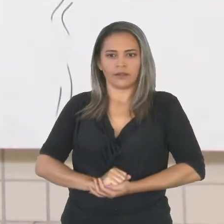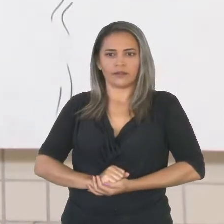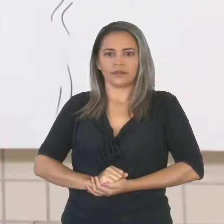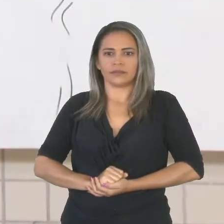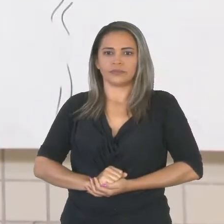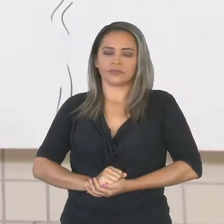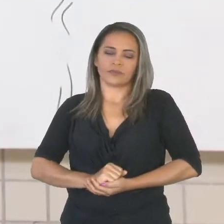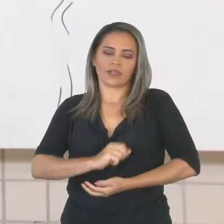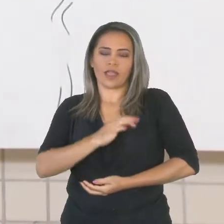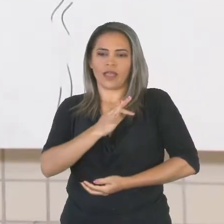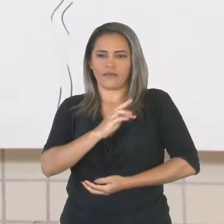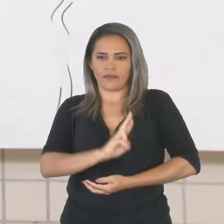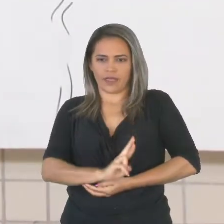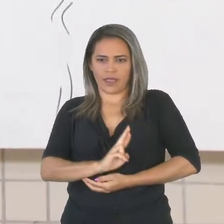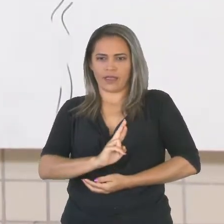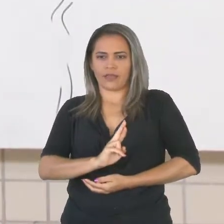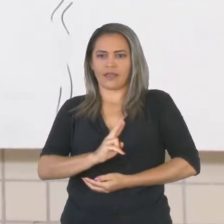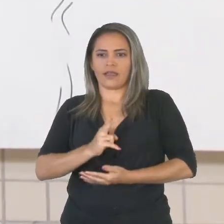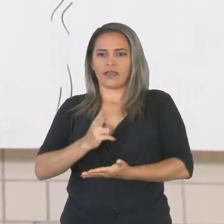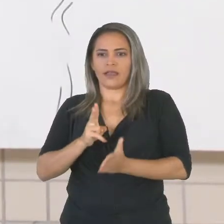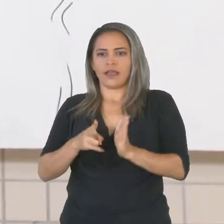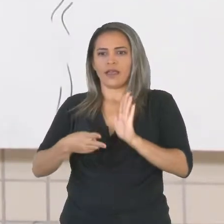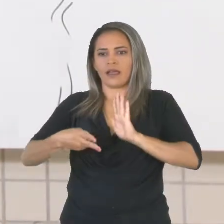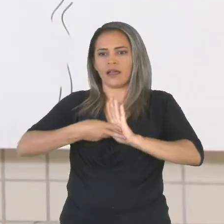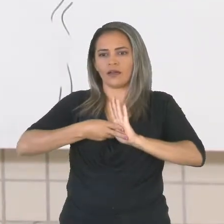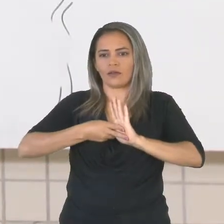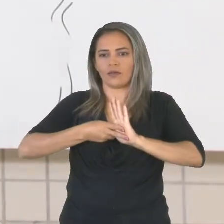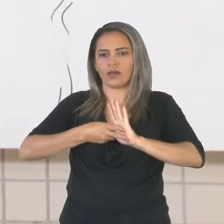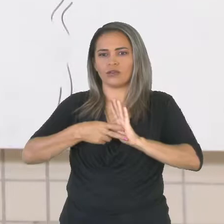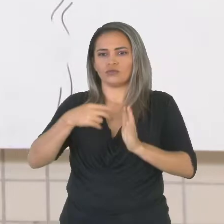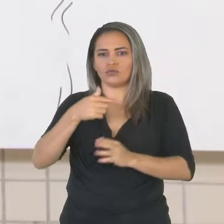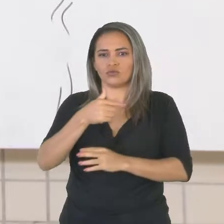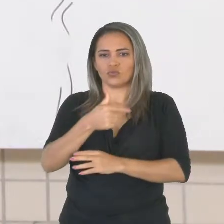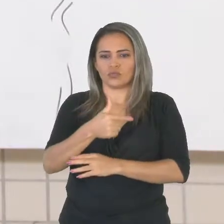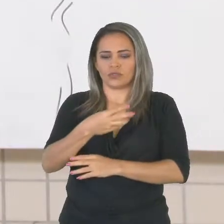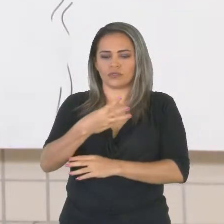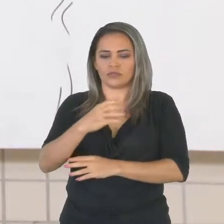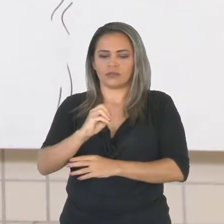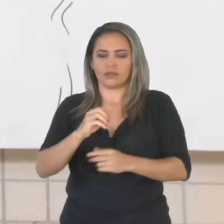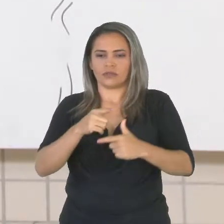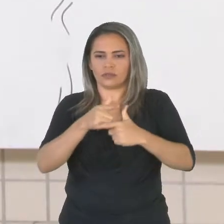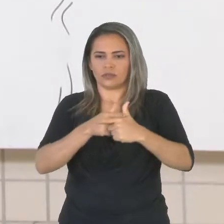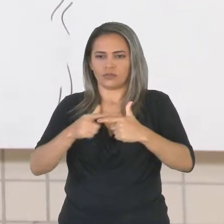relativa seriam 230 dividido por 500.